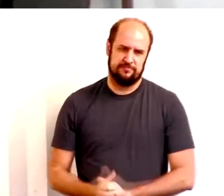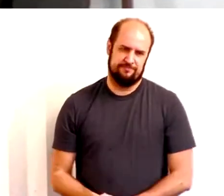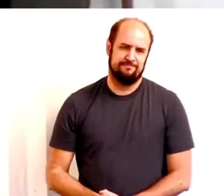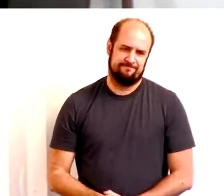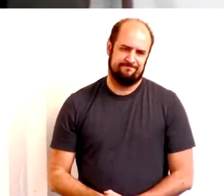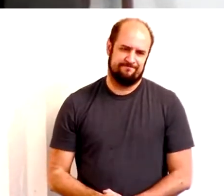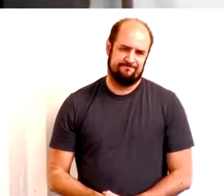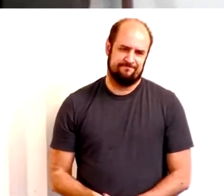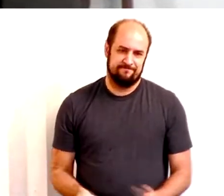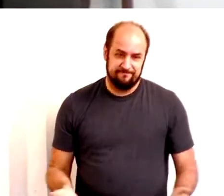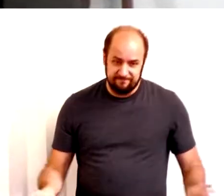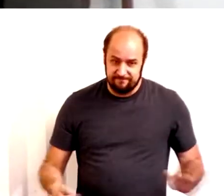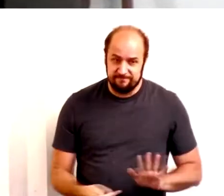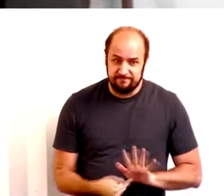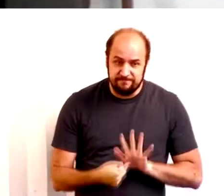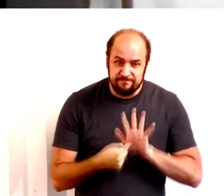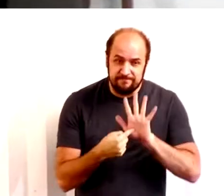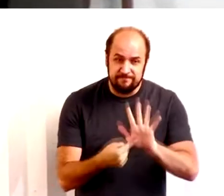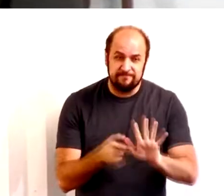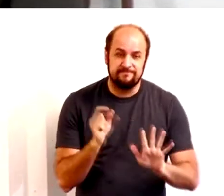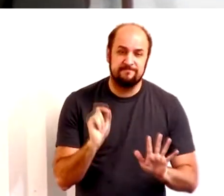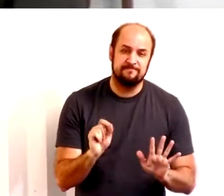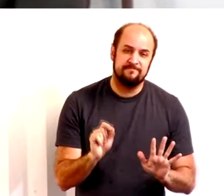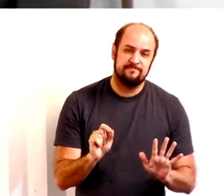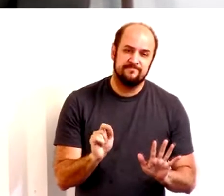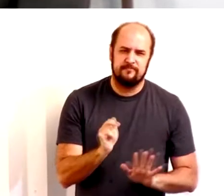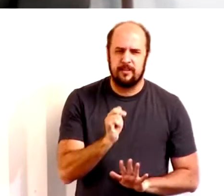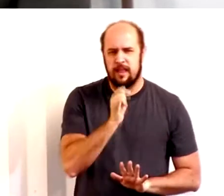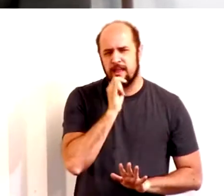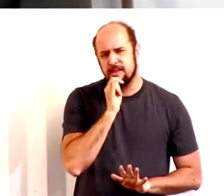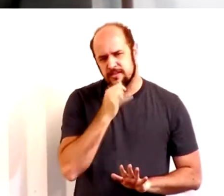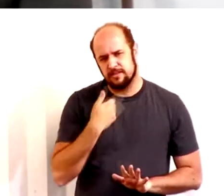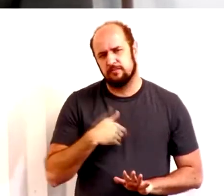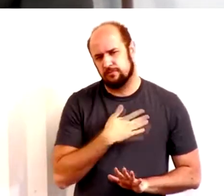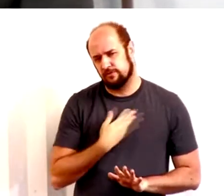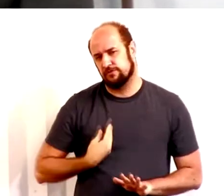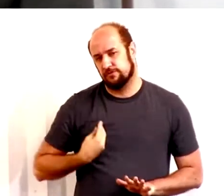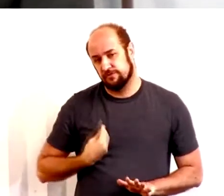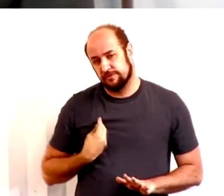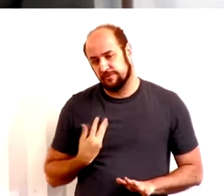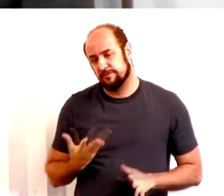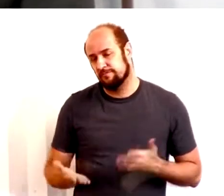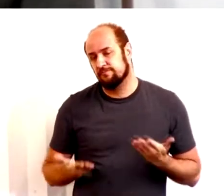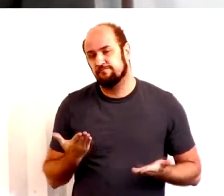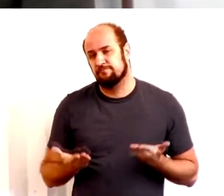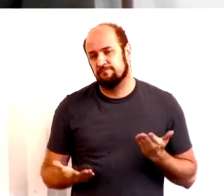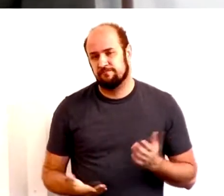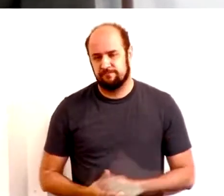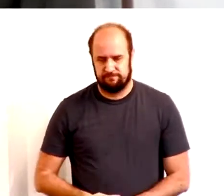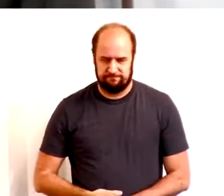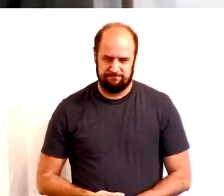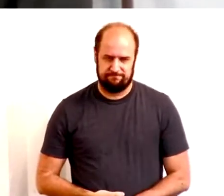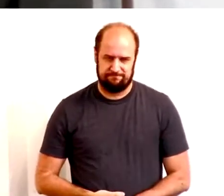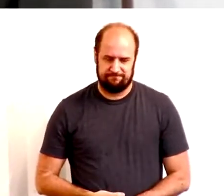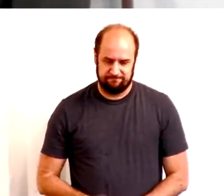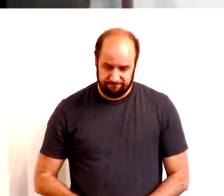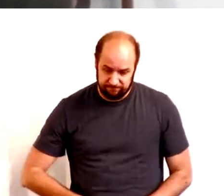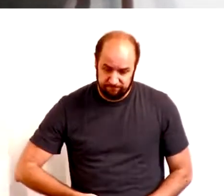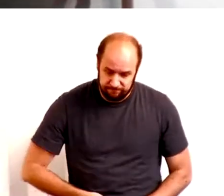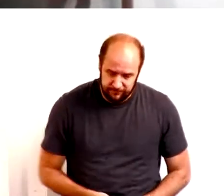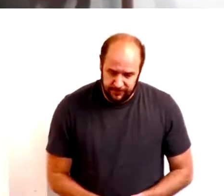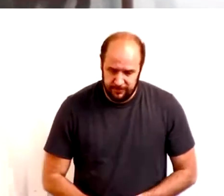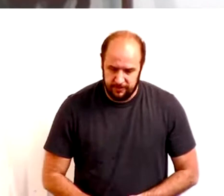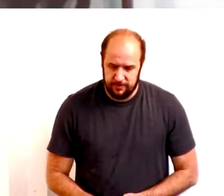Isso demonstra quais são os modelos que nós temos buscado para servir. Meus